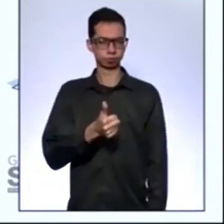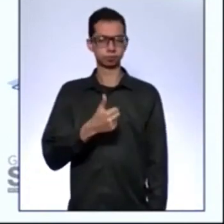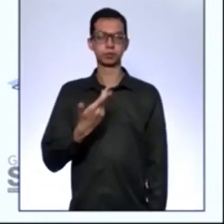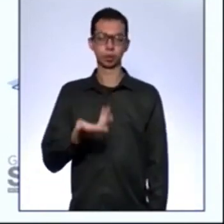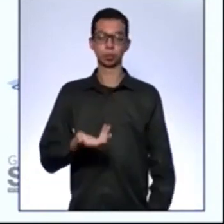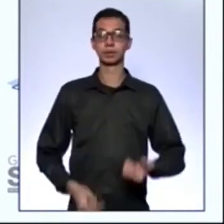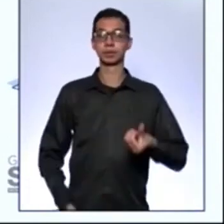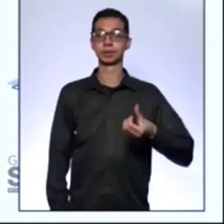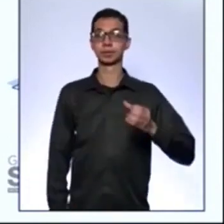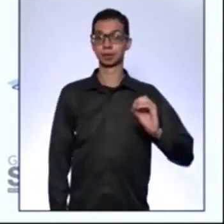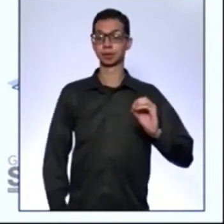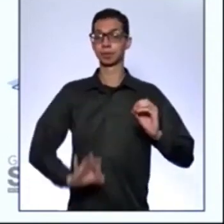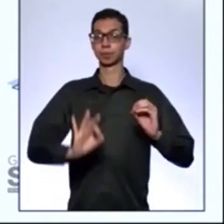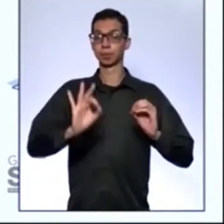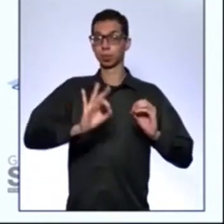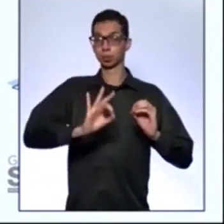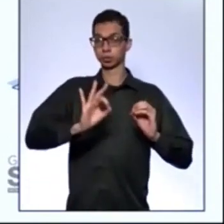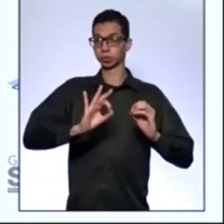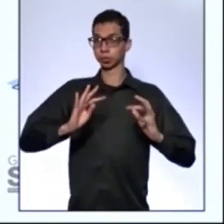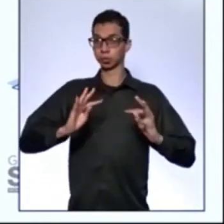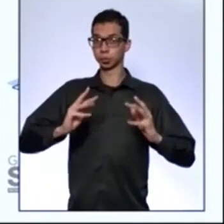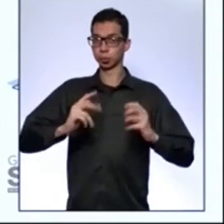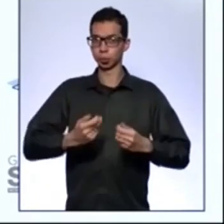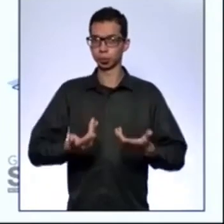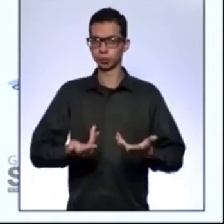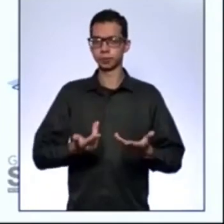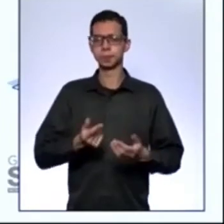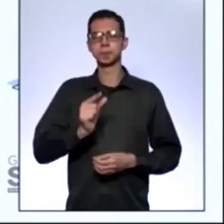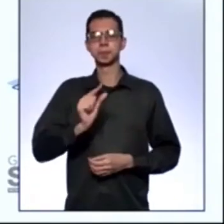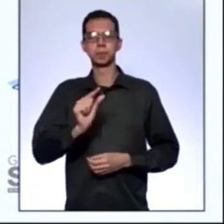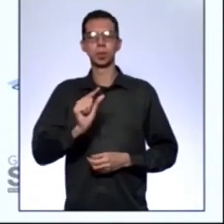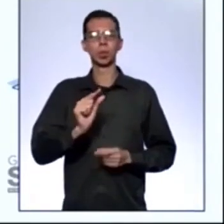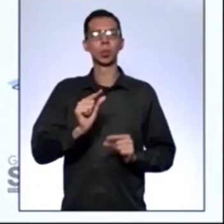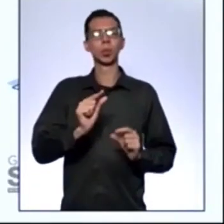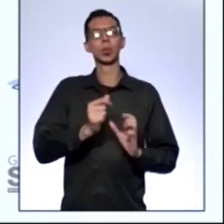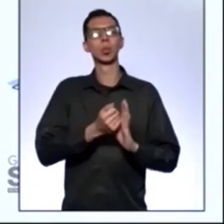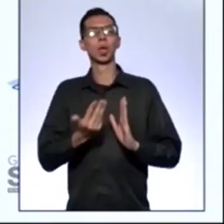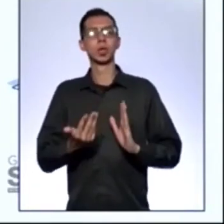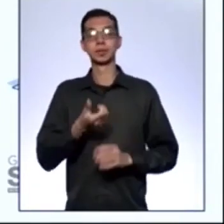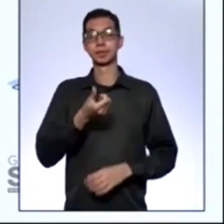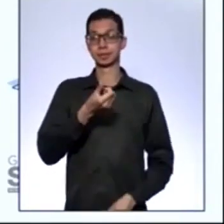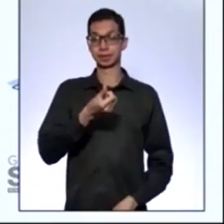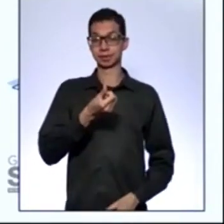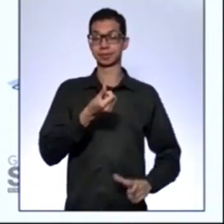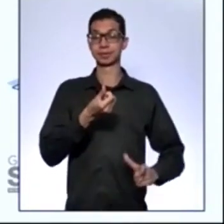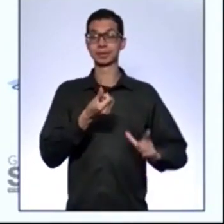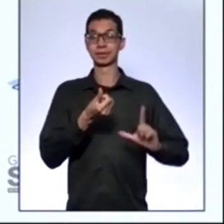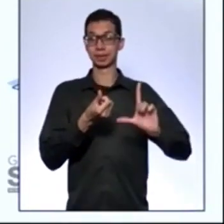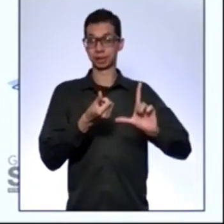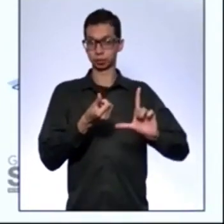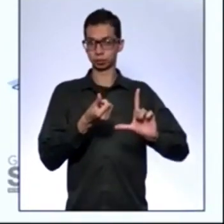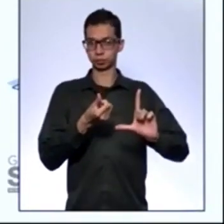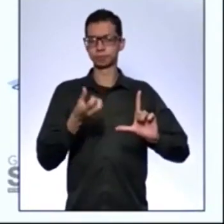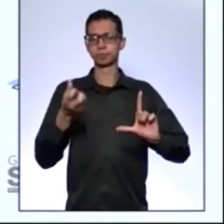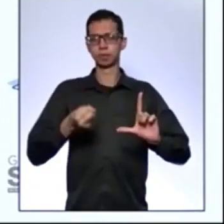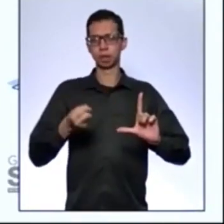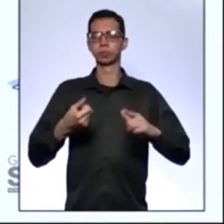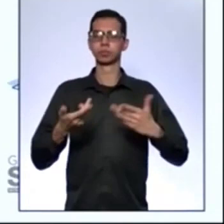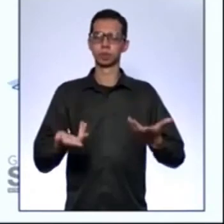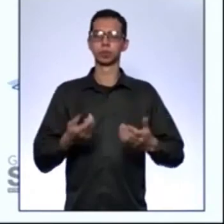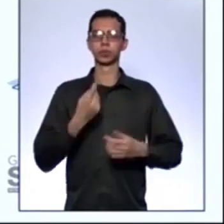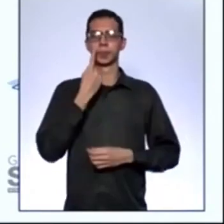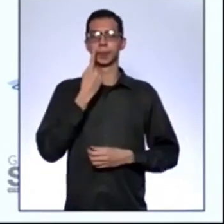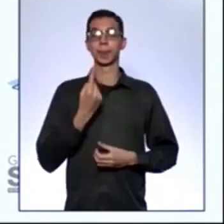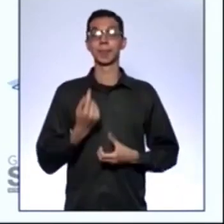te dá parcial Qual é a parcial 6 litros da tinta de Tom Branco você pegar a sessenta por